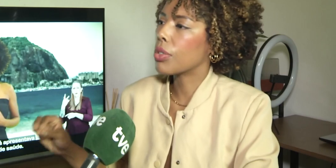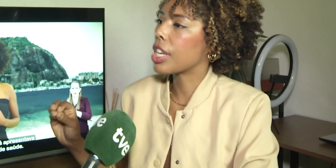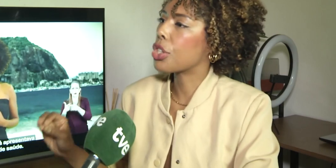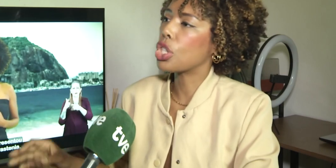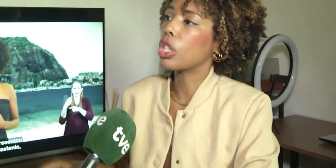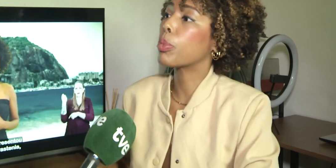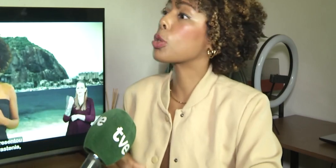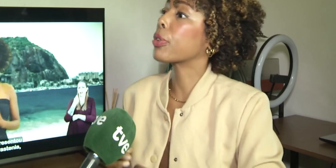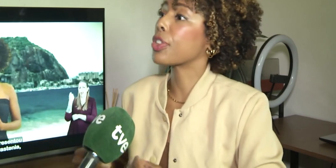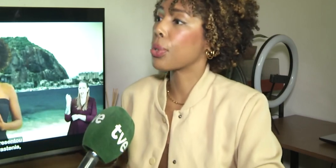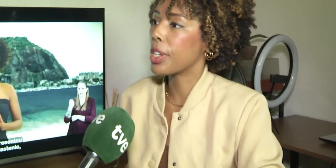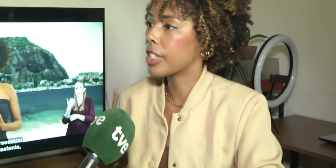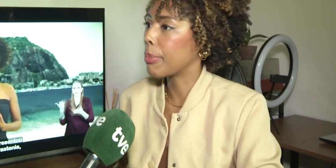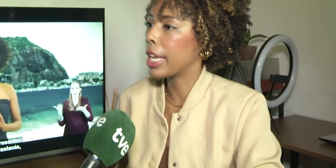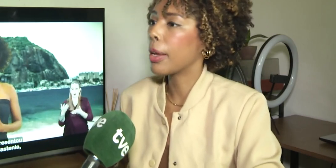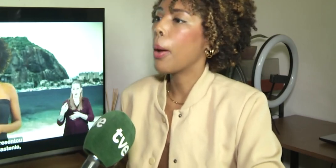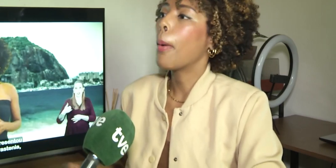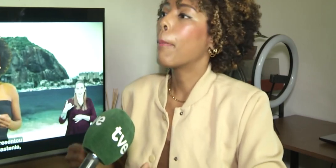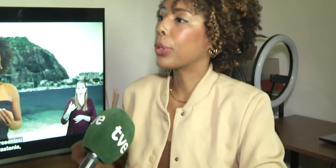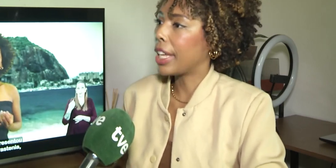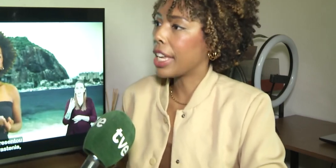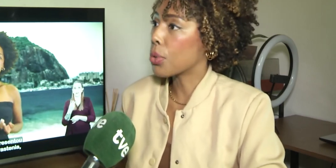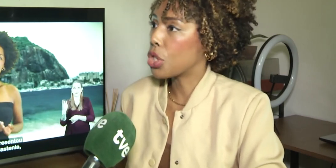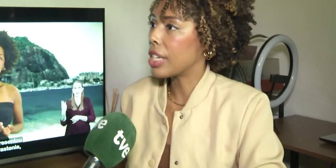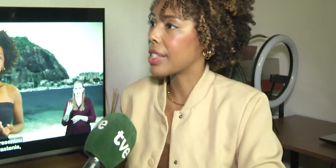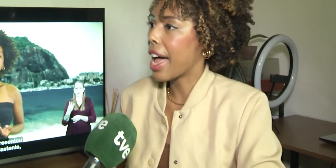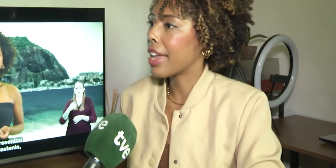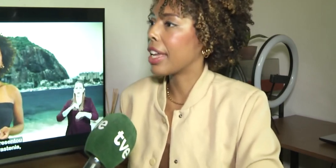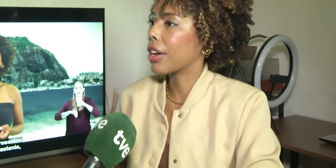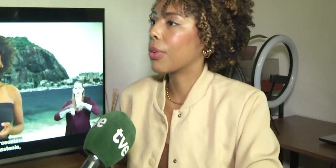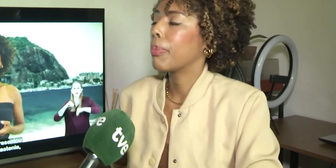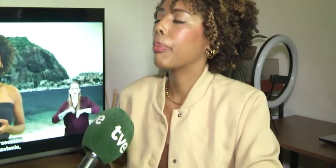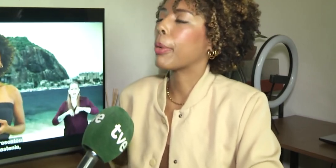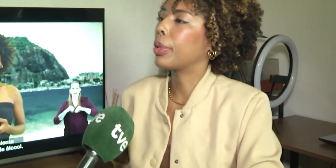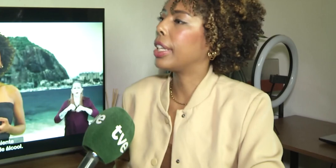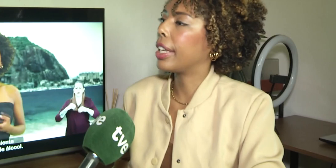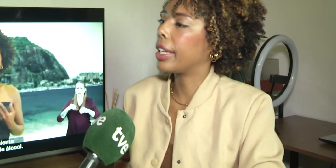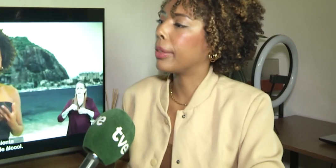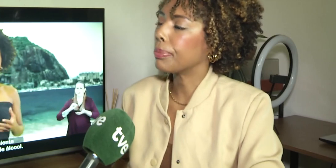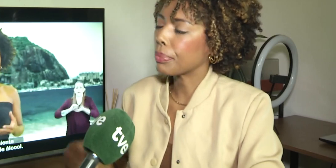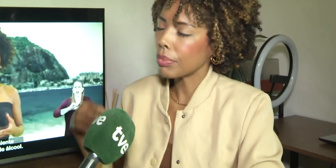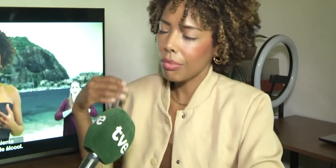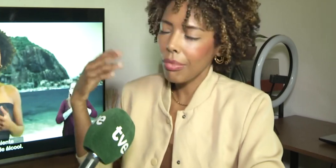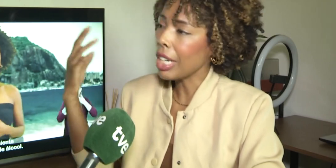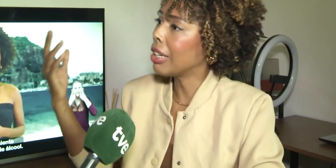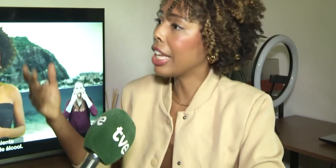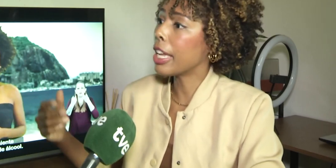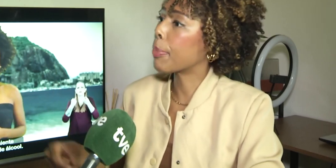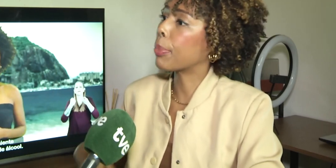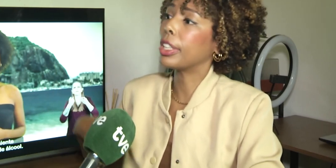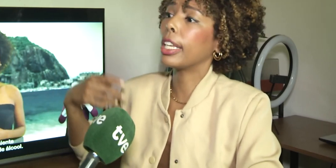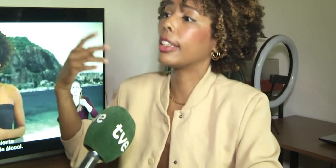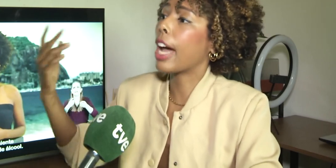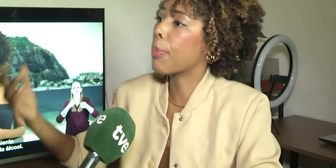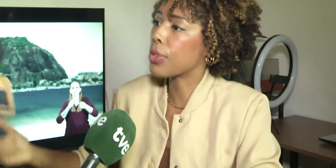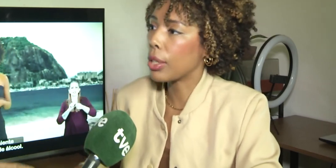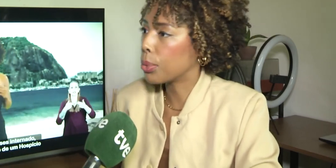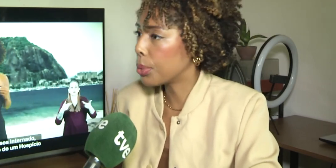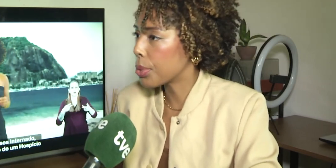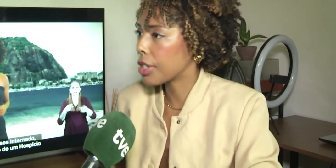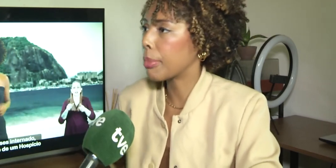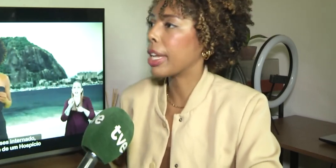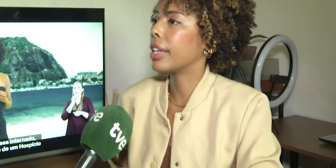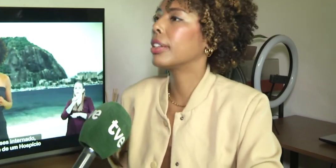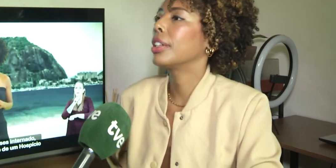bonitinho certinho pros professores também poderem utilizar né Para poder ler para poder dar